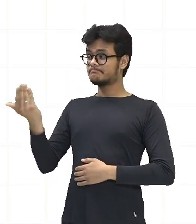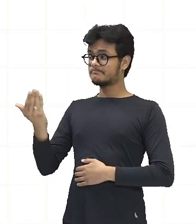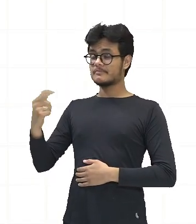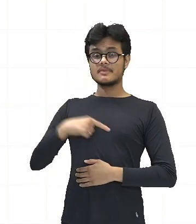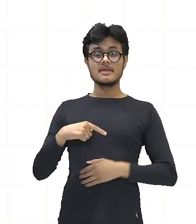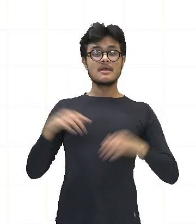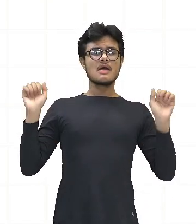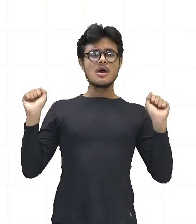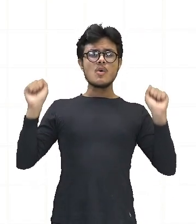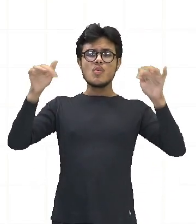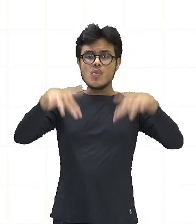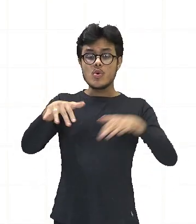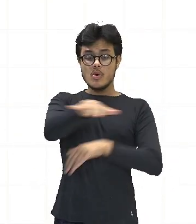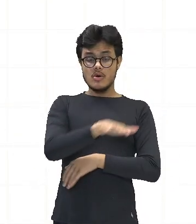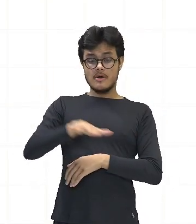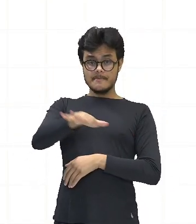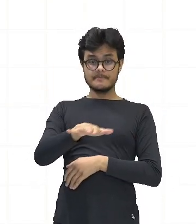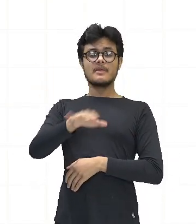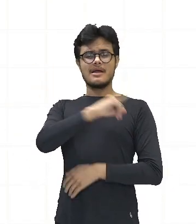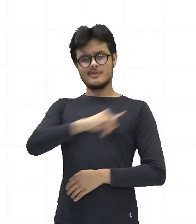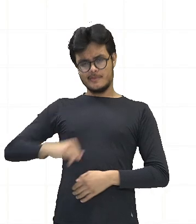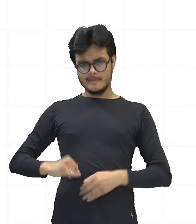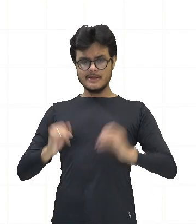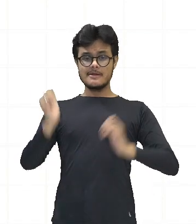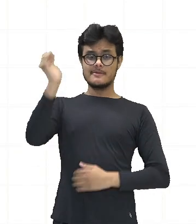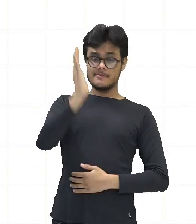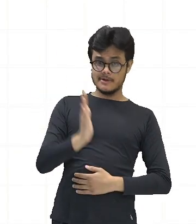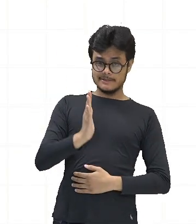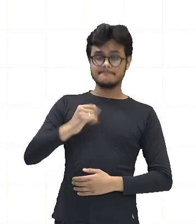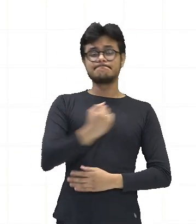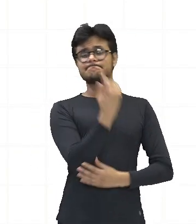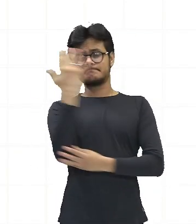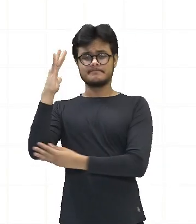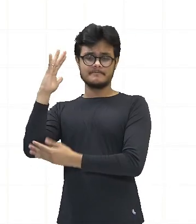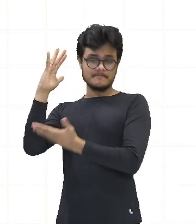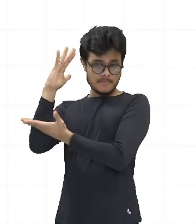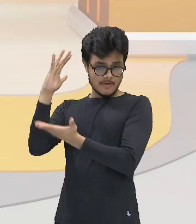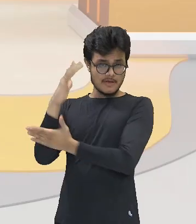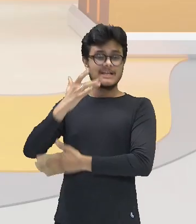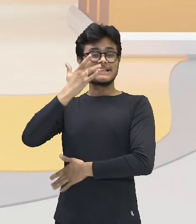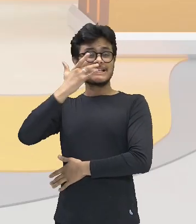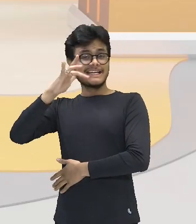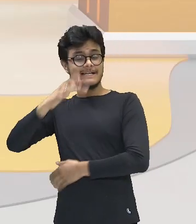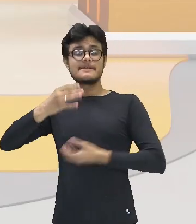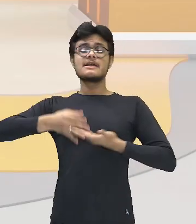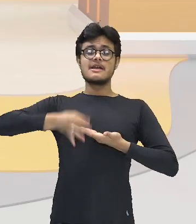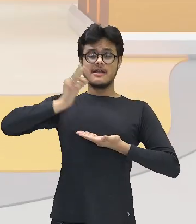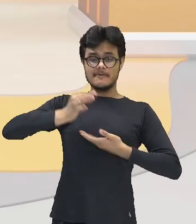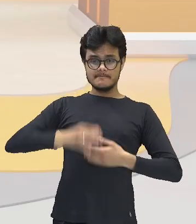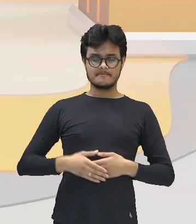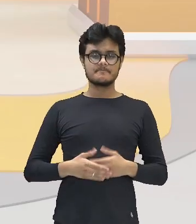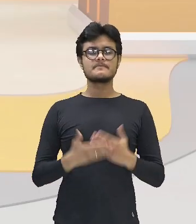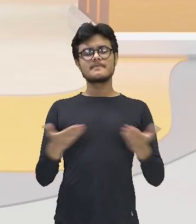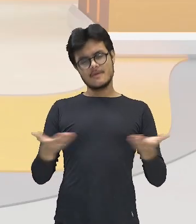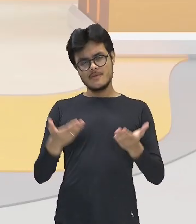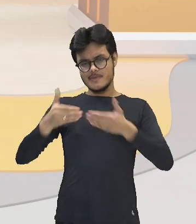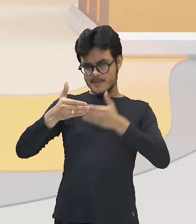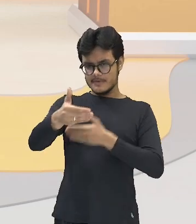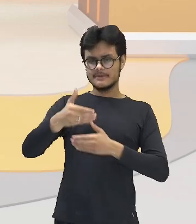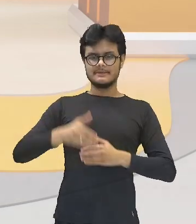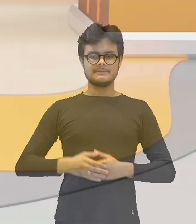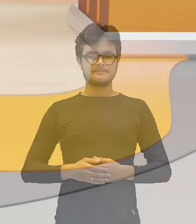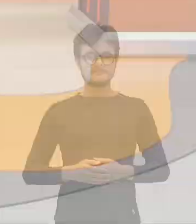das primeiras riquezas da colônia, pau-brasil, ouro e café. Então vamos aí a mais uma